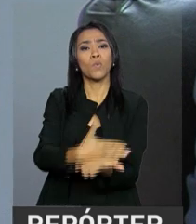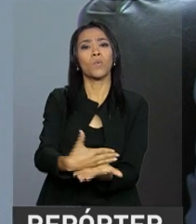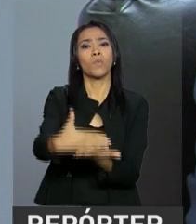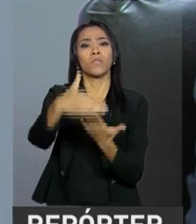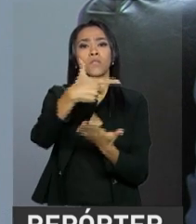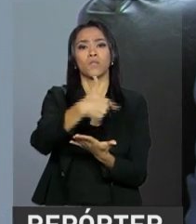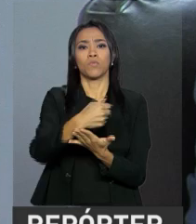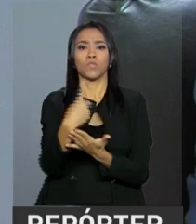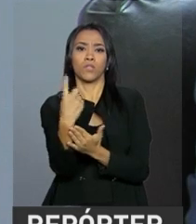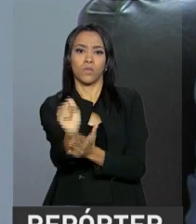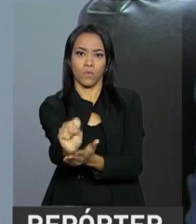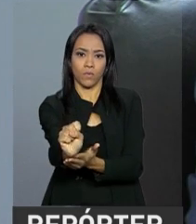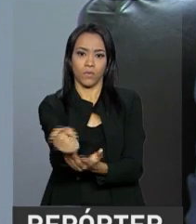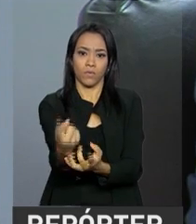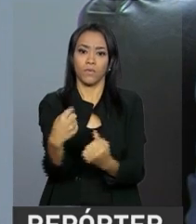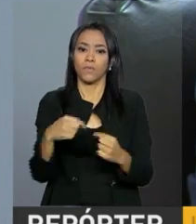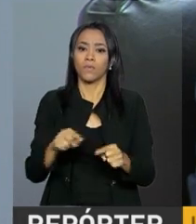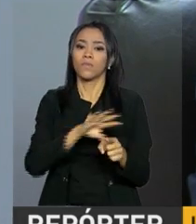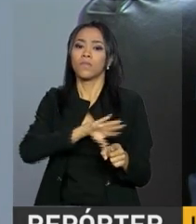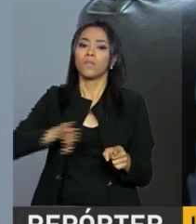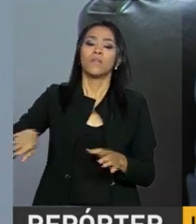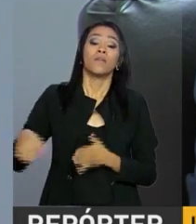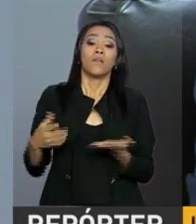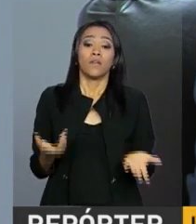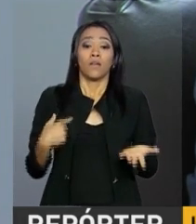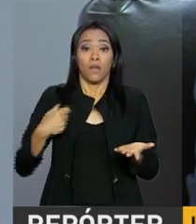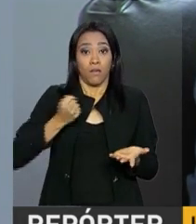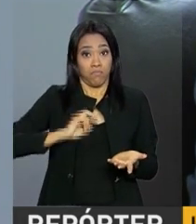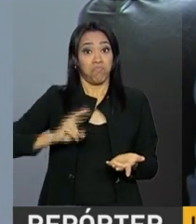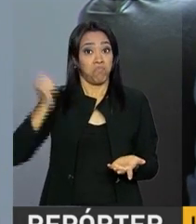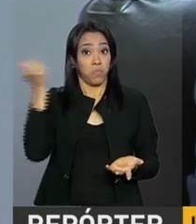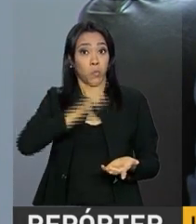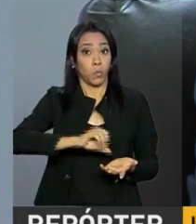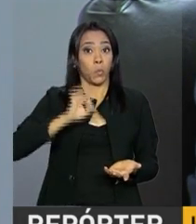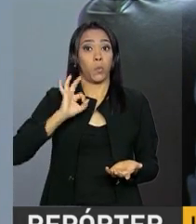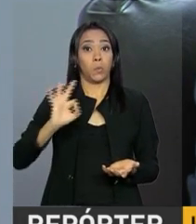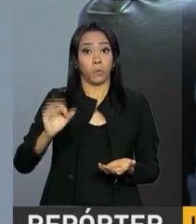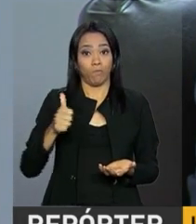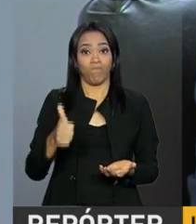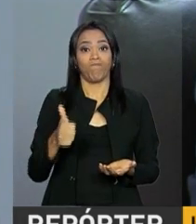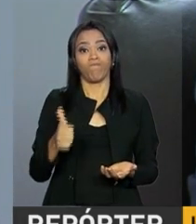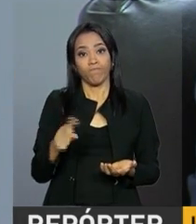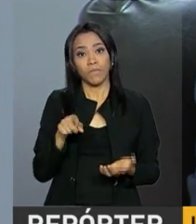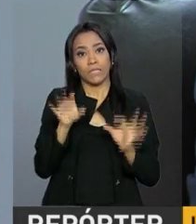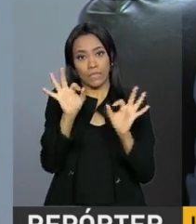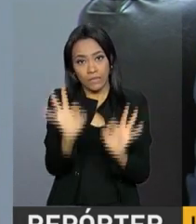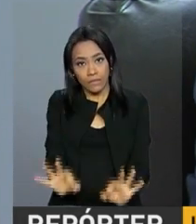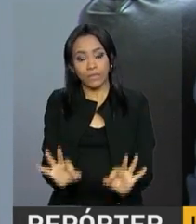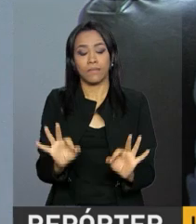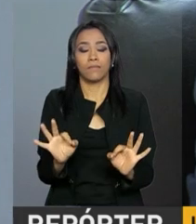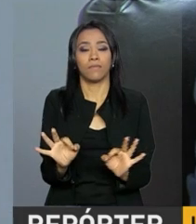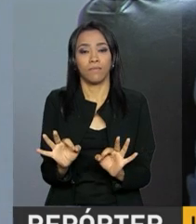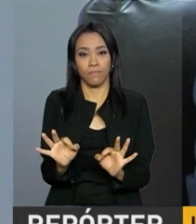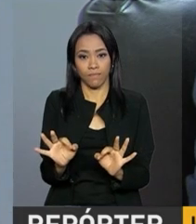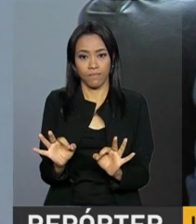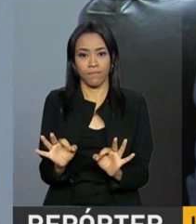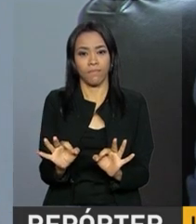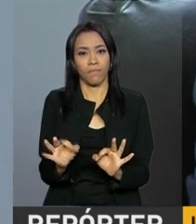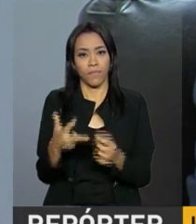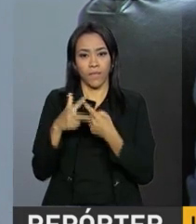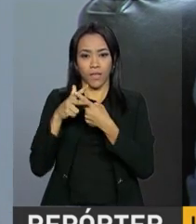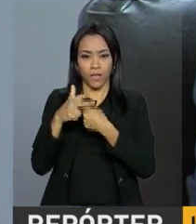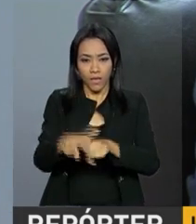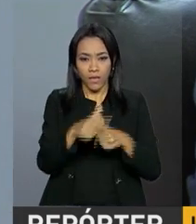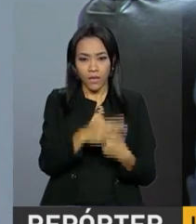é uma vitória da maior importância e que sinaliza de fato que o ajuste